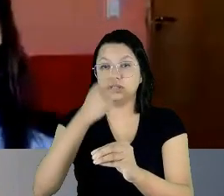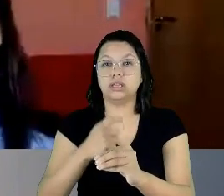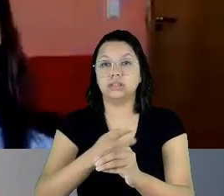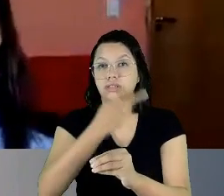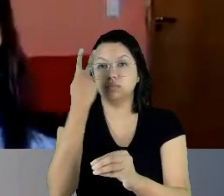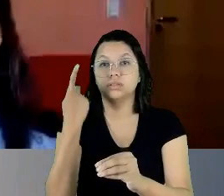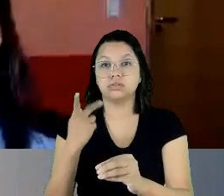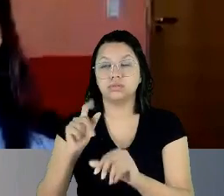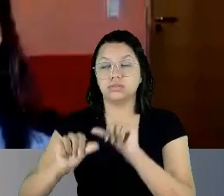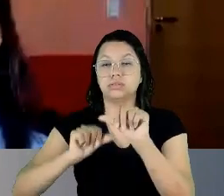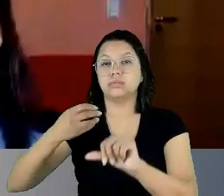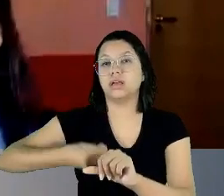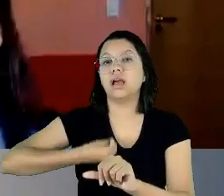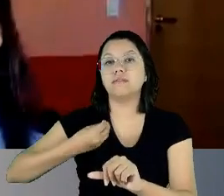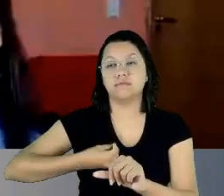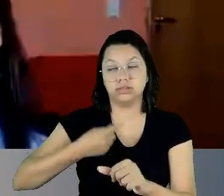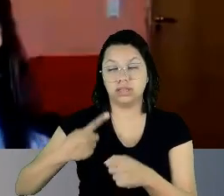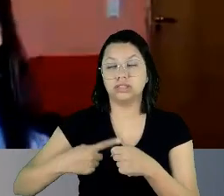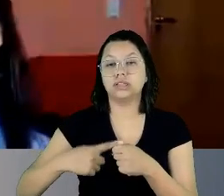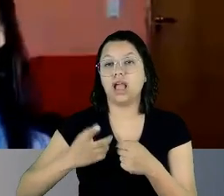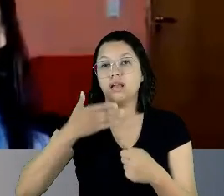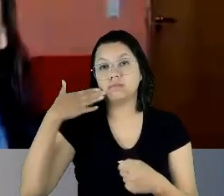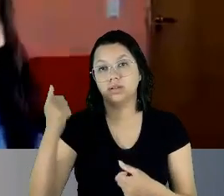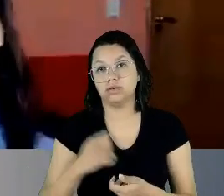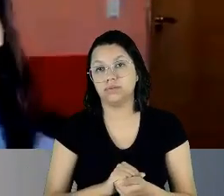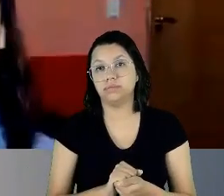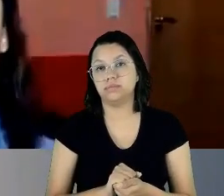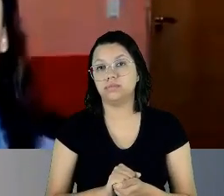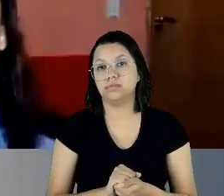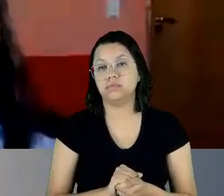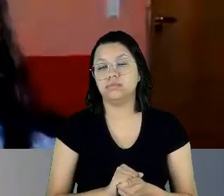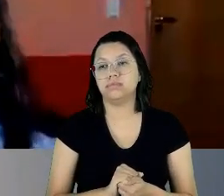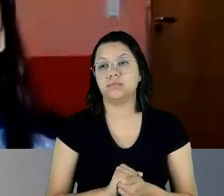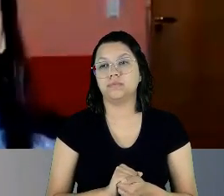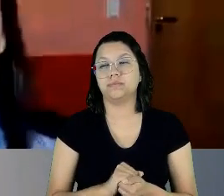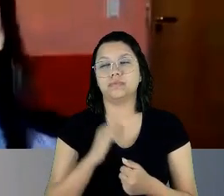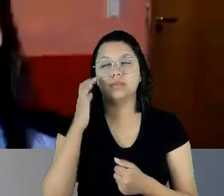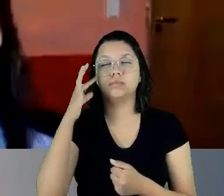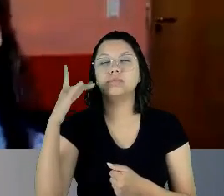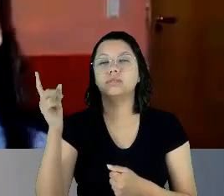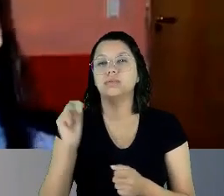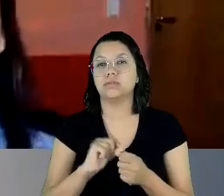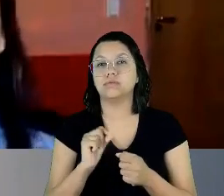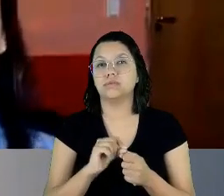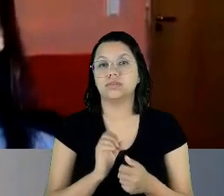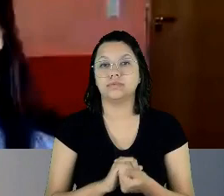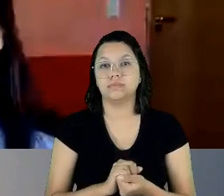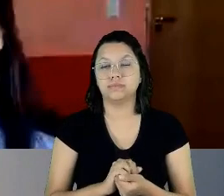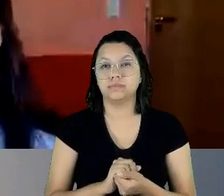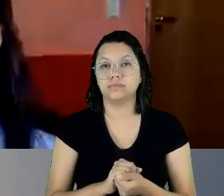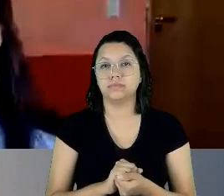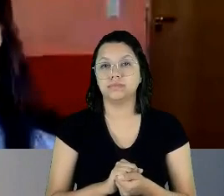tornar a vida, né, nas cidades melhores, enfim. É uma reflexão que eu fiz.